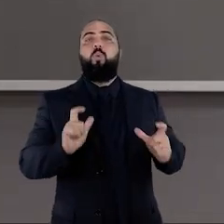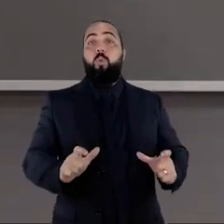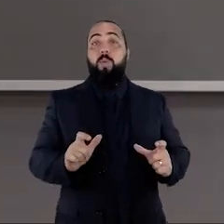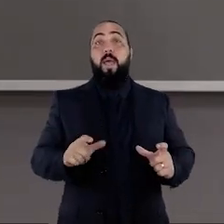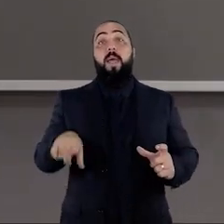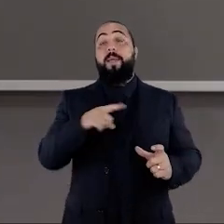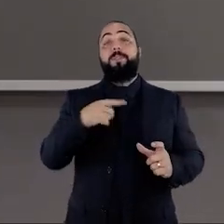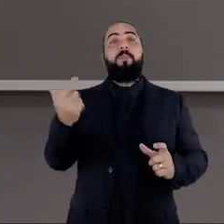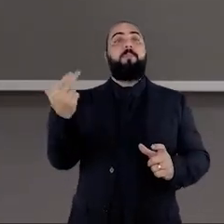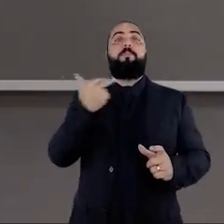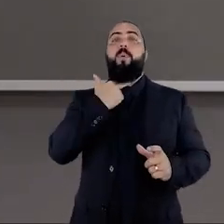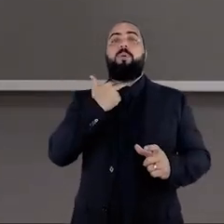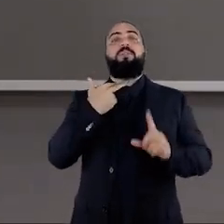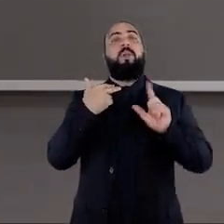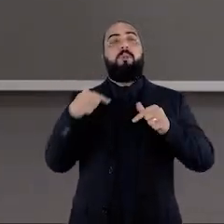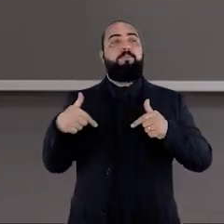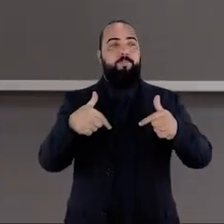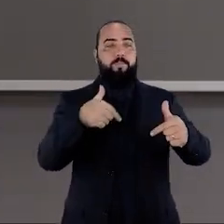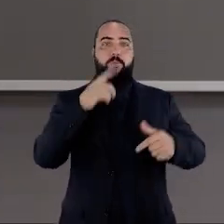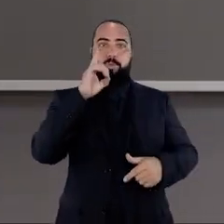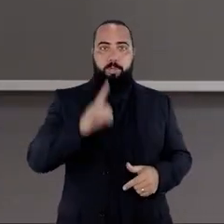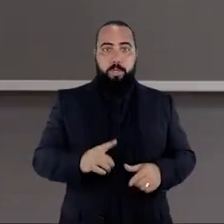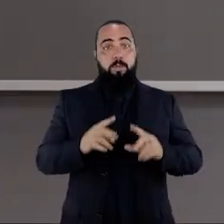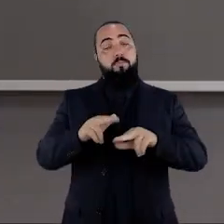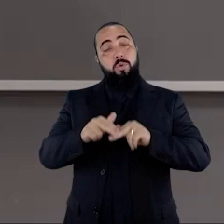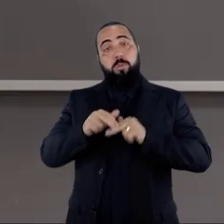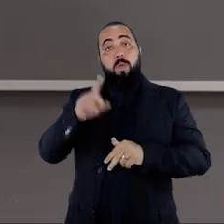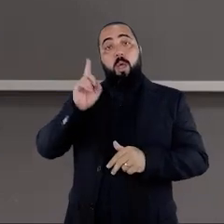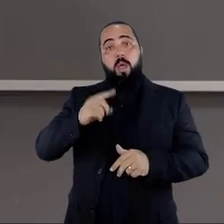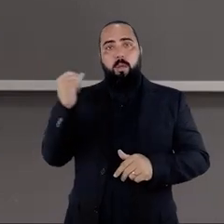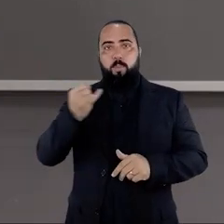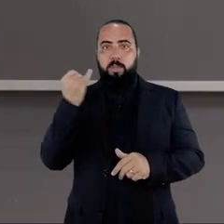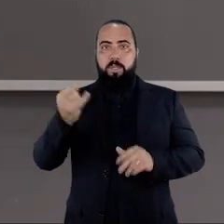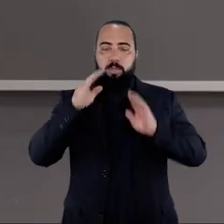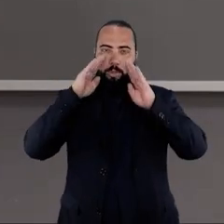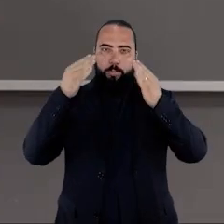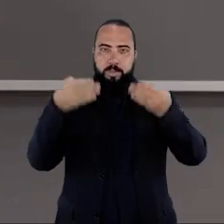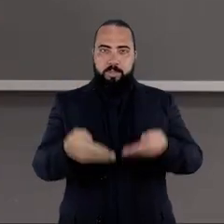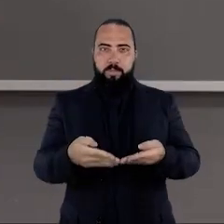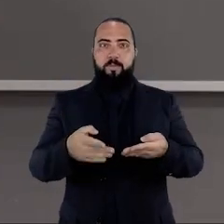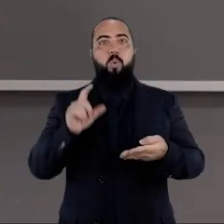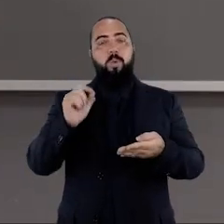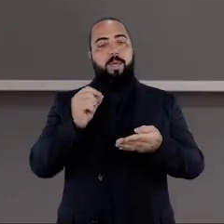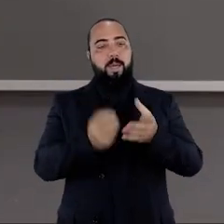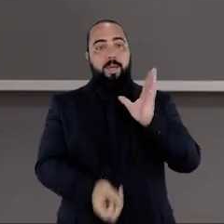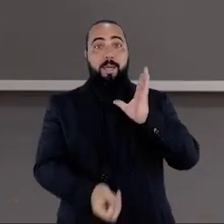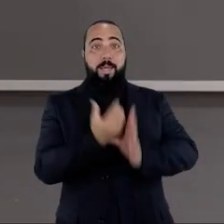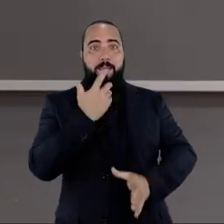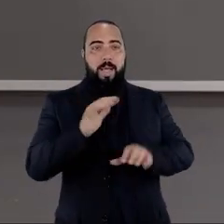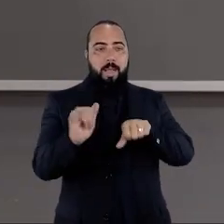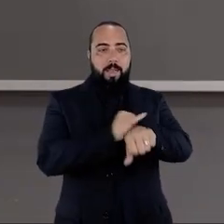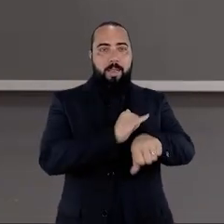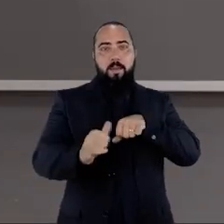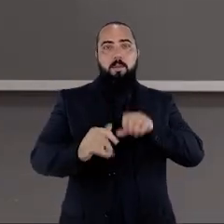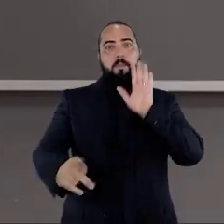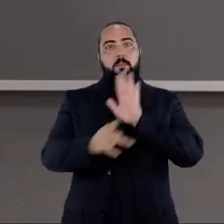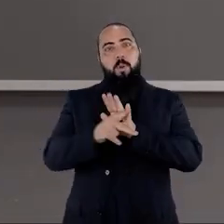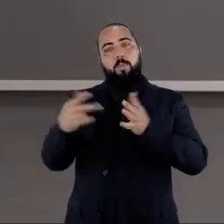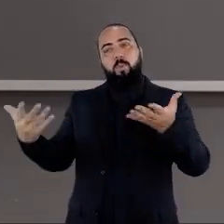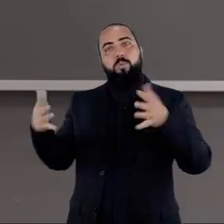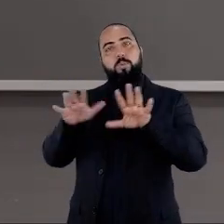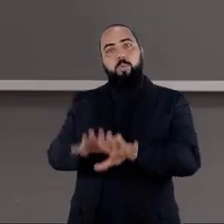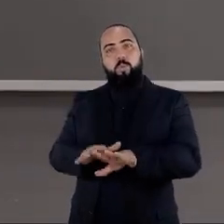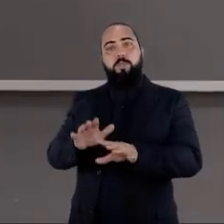capacitados para poder exercer esses direitos. E por isso é muito importante especificamente criar mecanismos